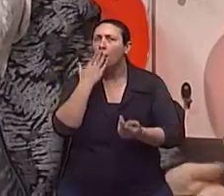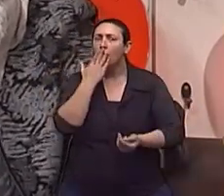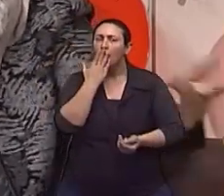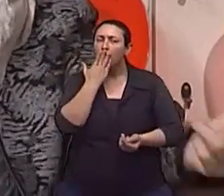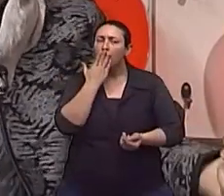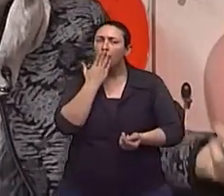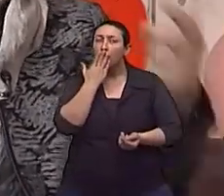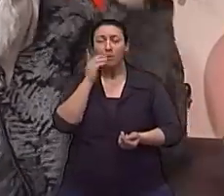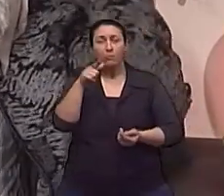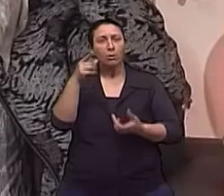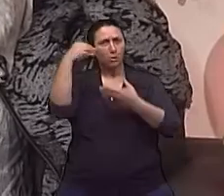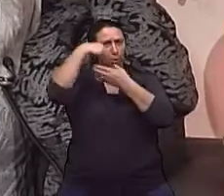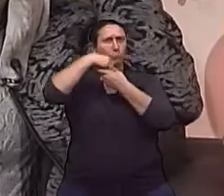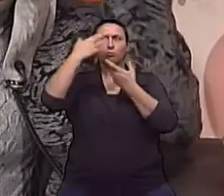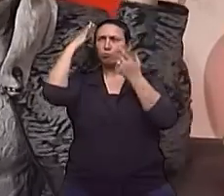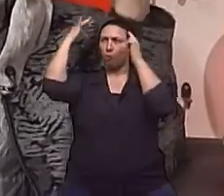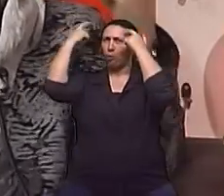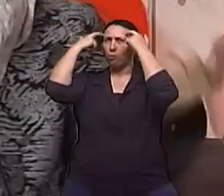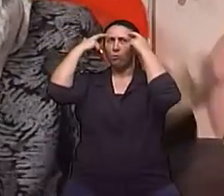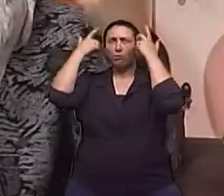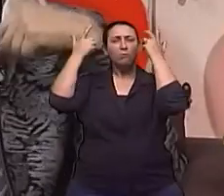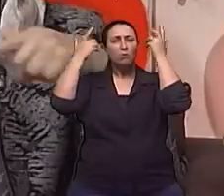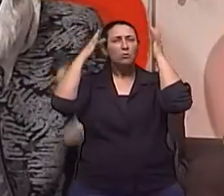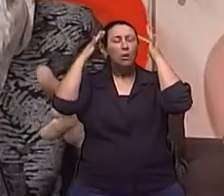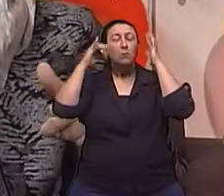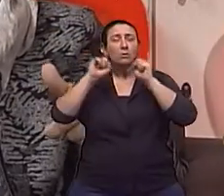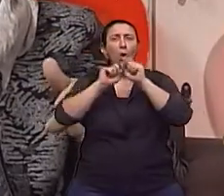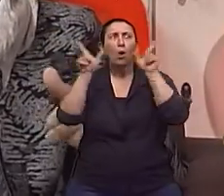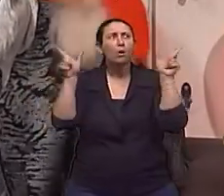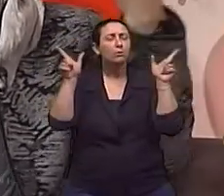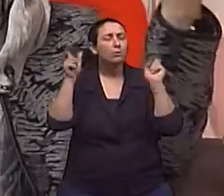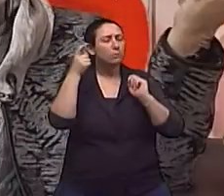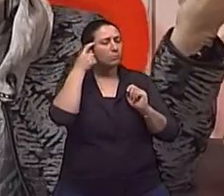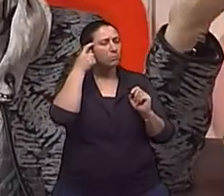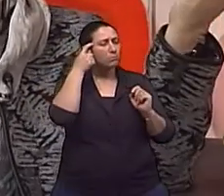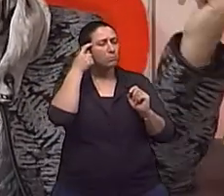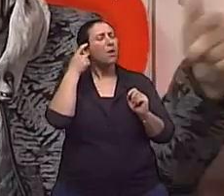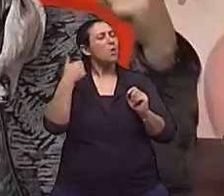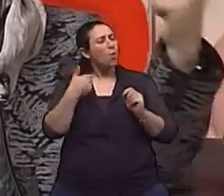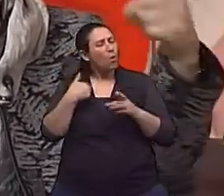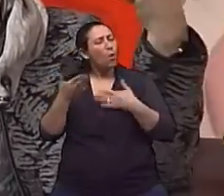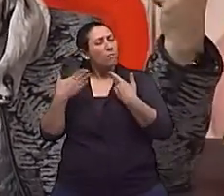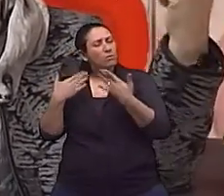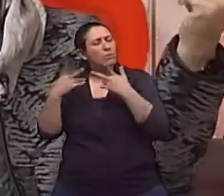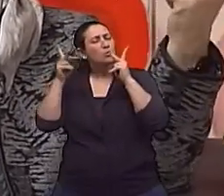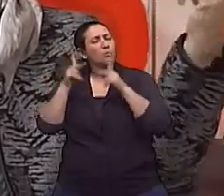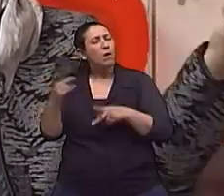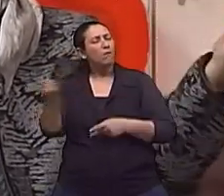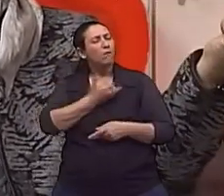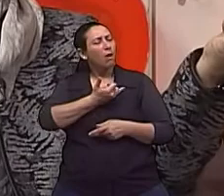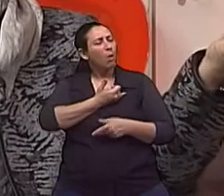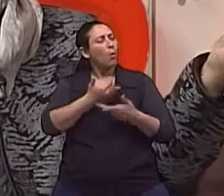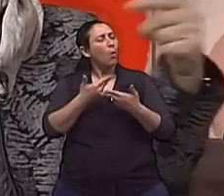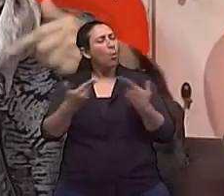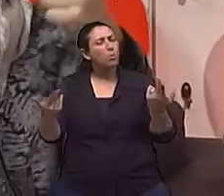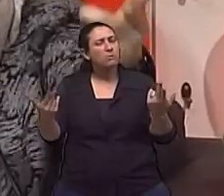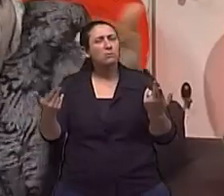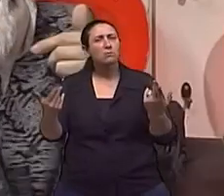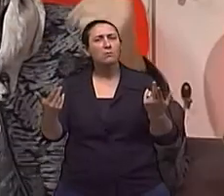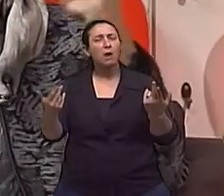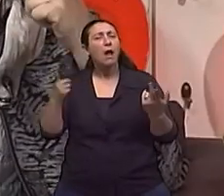elas não somos não pode porque eu sou estando ele serve quando elas acordam elas eu conversei com a pessoa e a pessoa me disse tal coisa